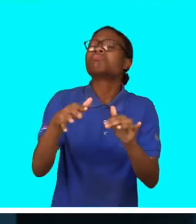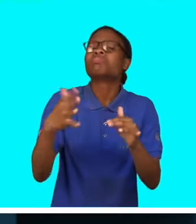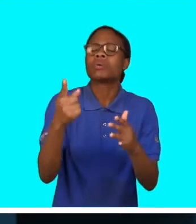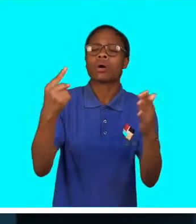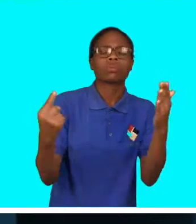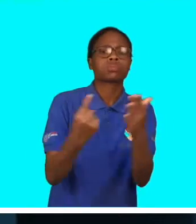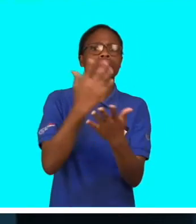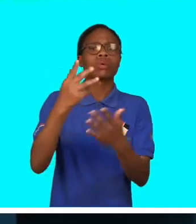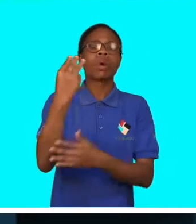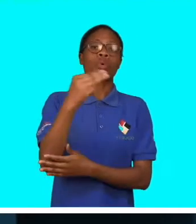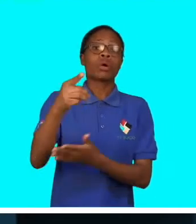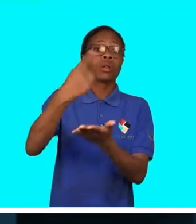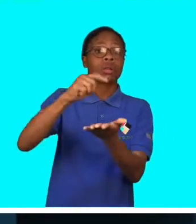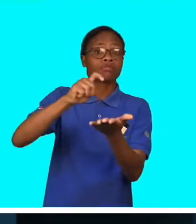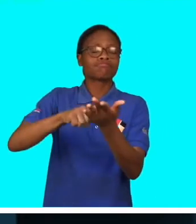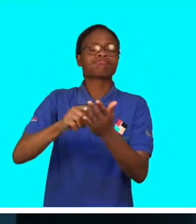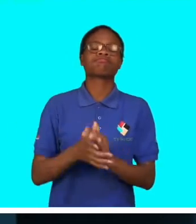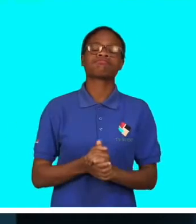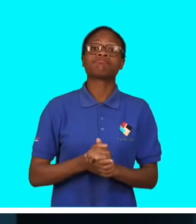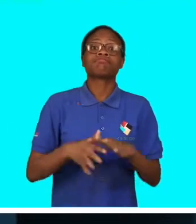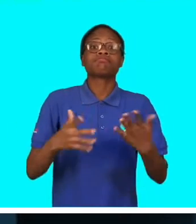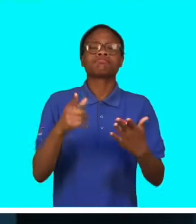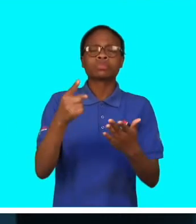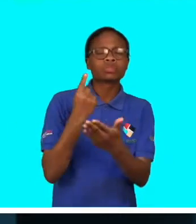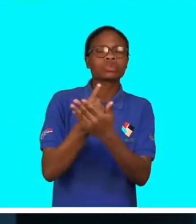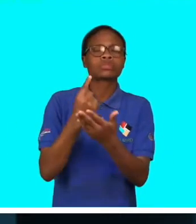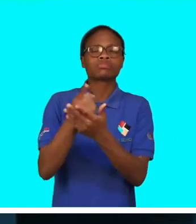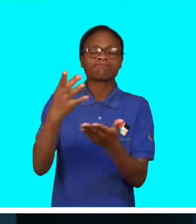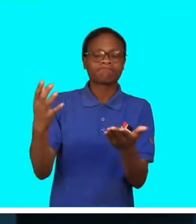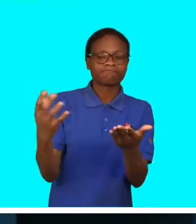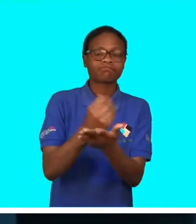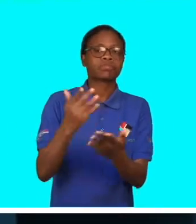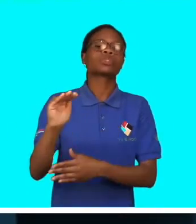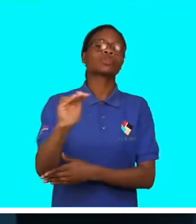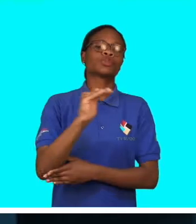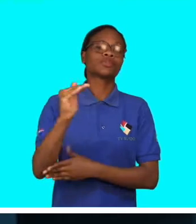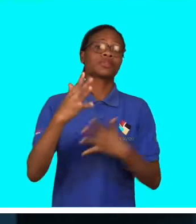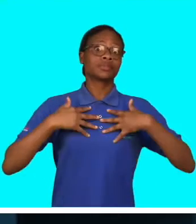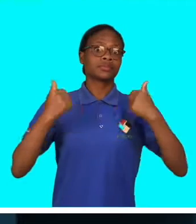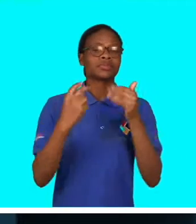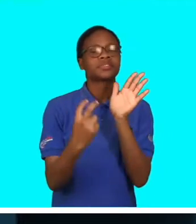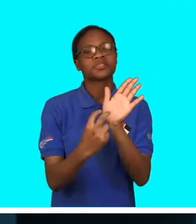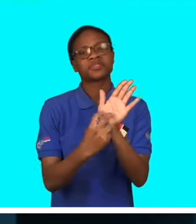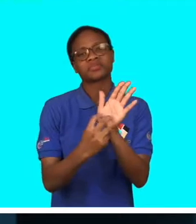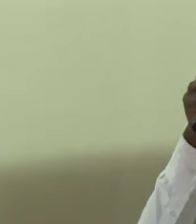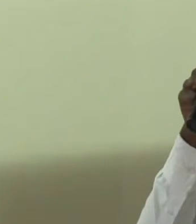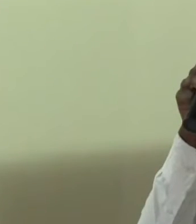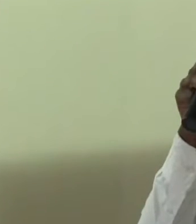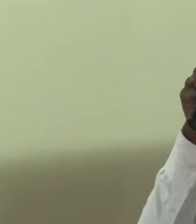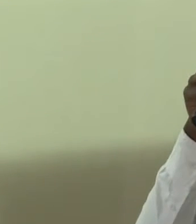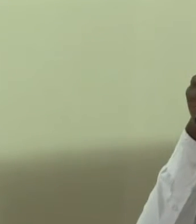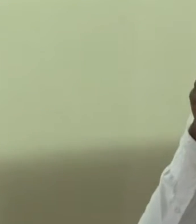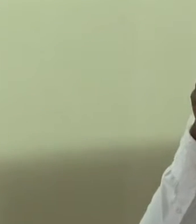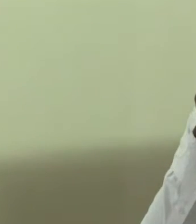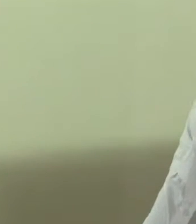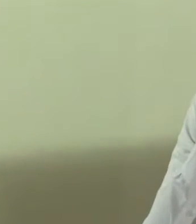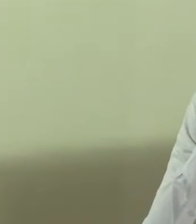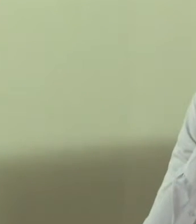organizações não governamentais que trabalham em prol da pessoa com deficiência. O evento, que aconteceu na cidade da Matola,